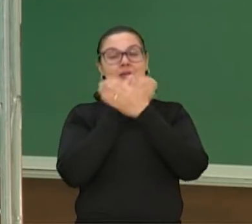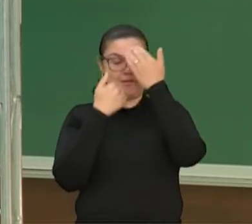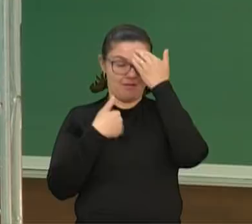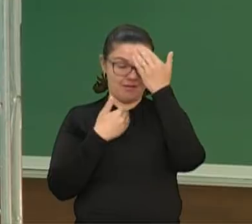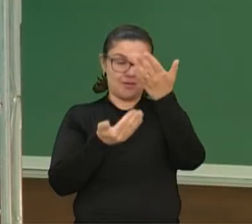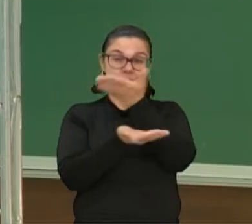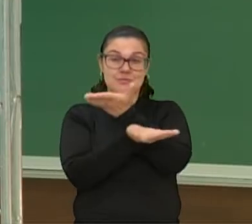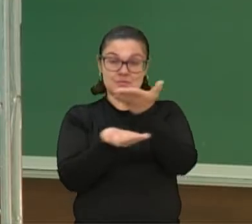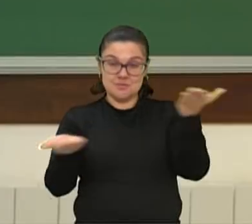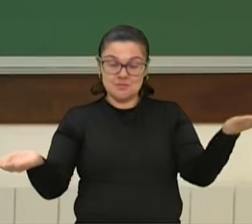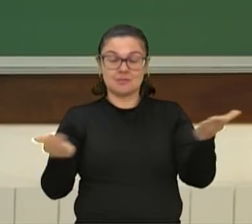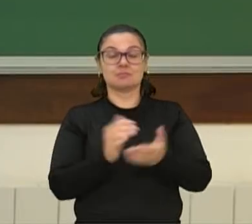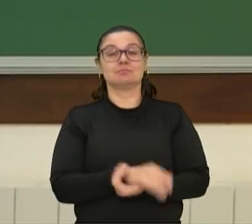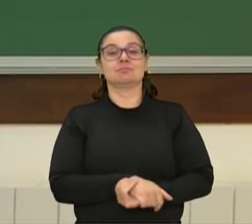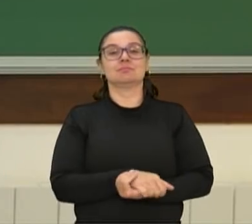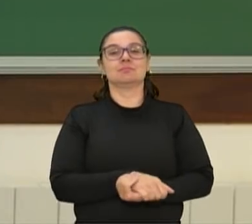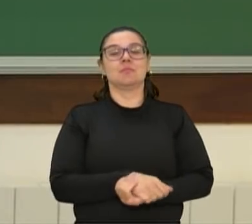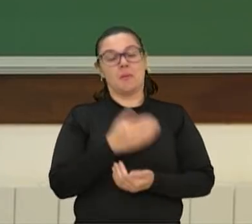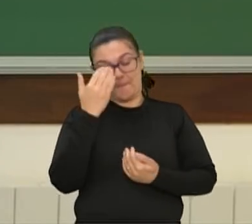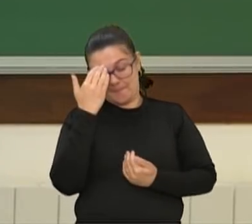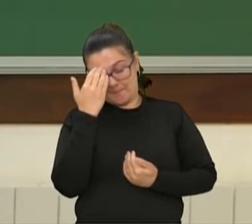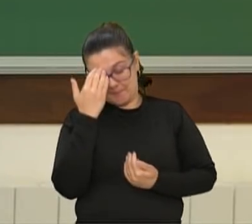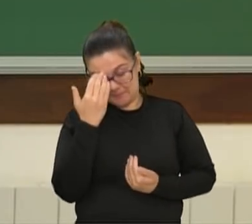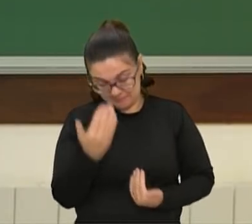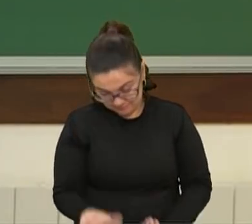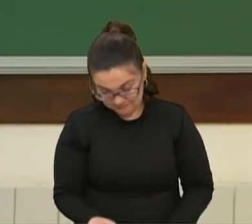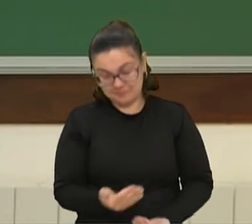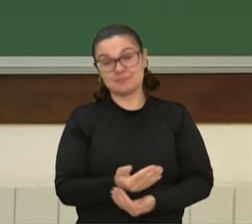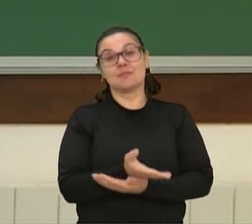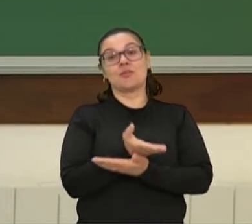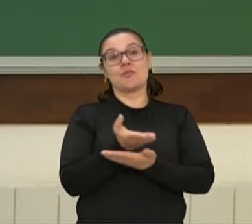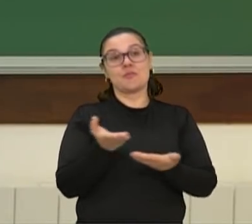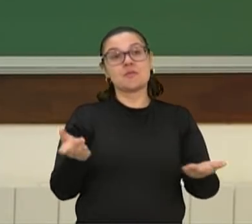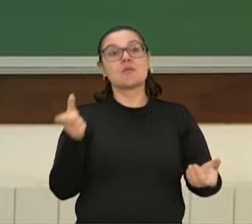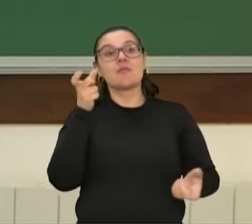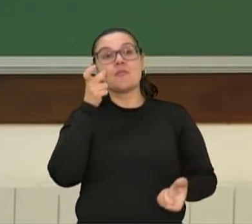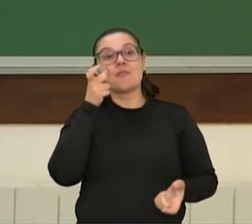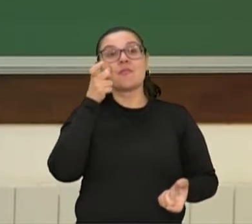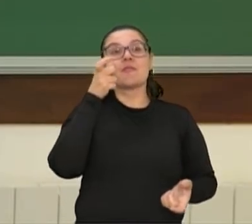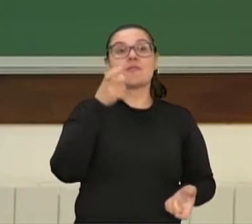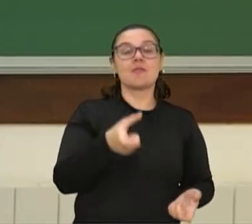Agradeço então a atenção de todos, muito obrigado. Vocês poderão ver